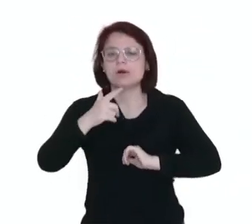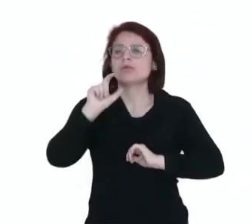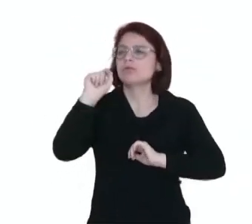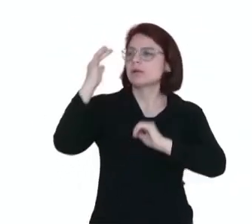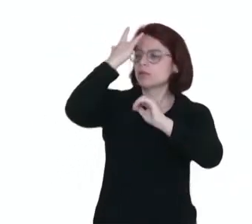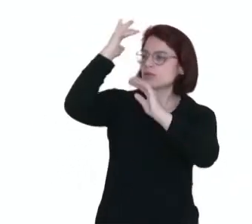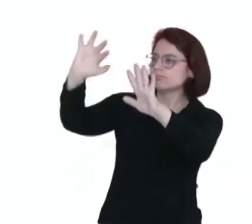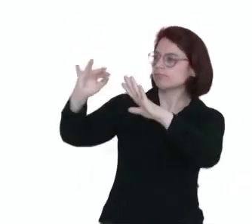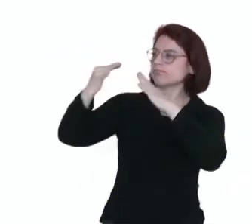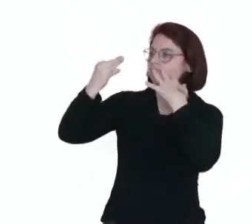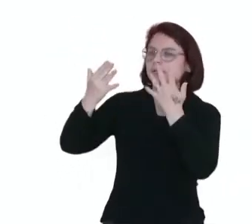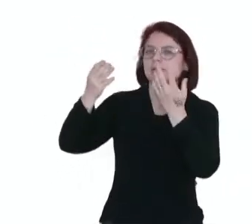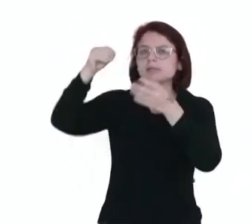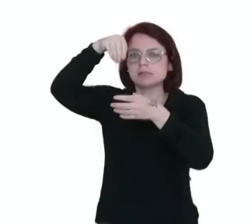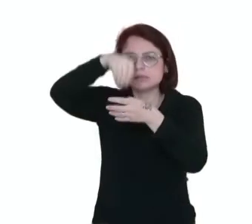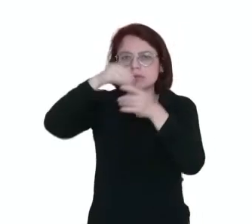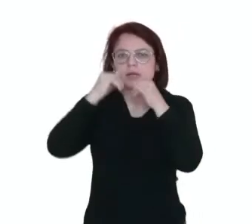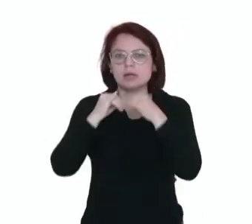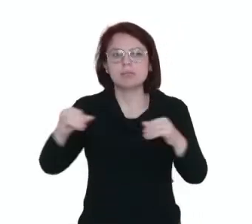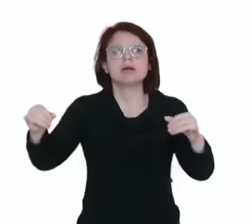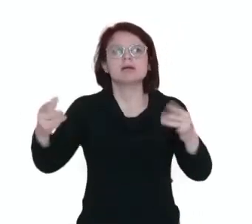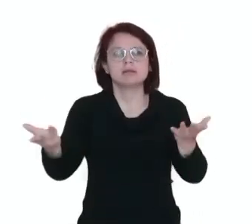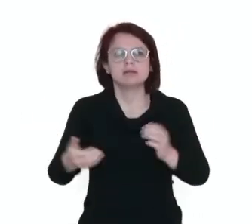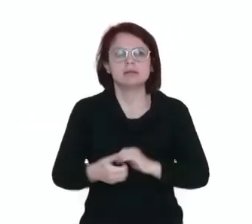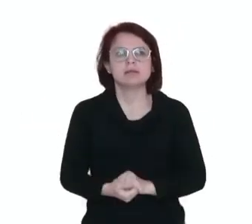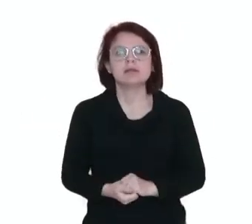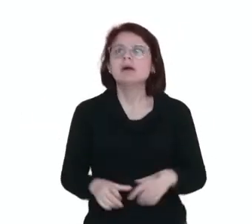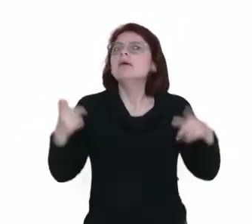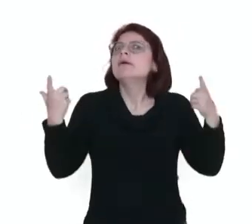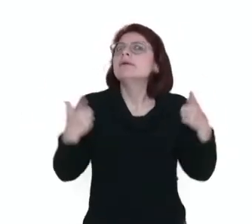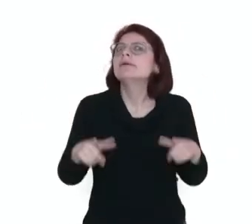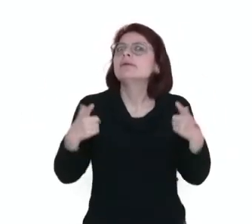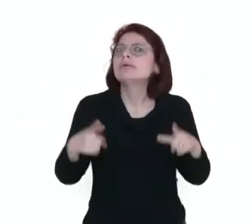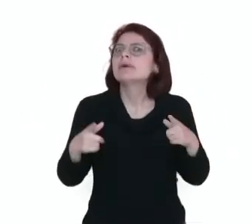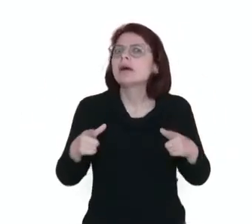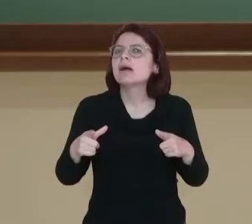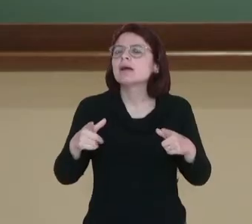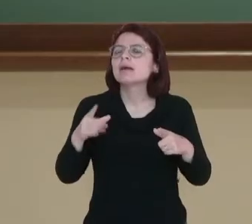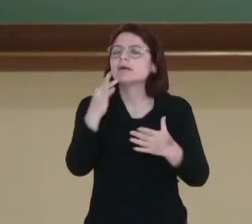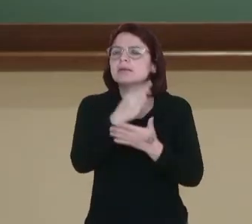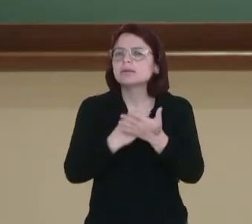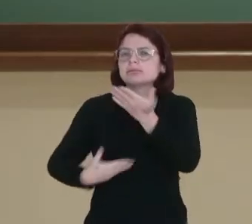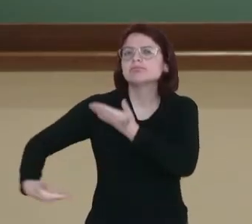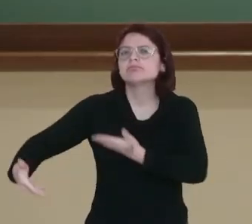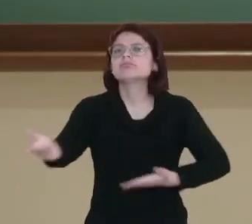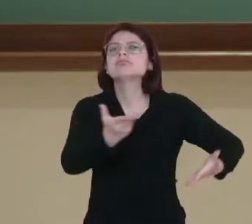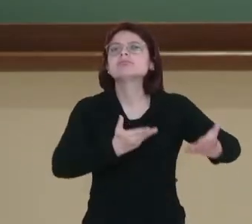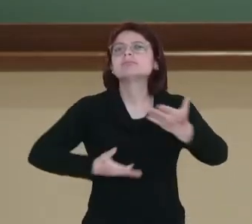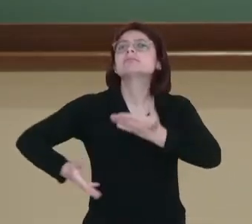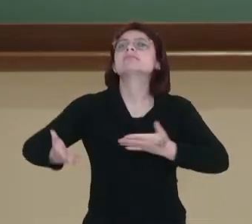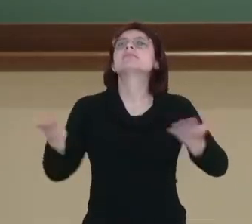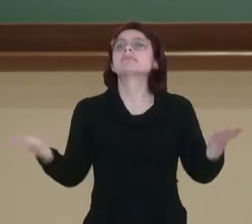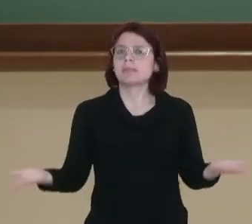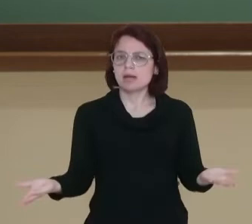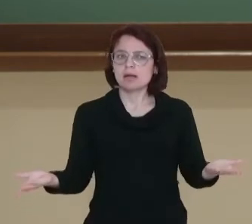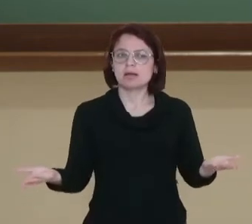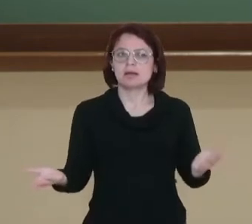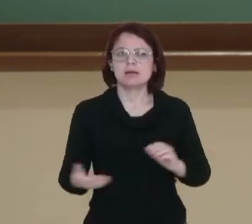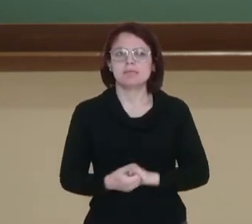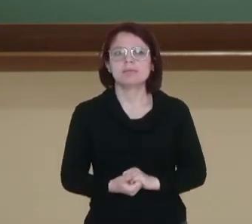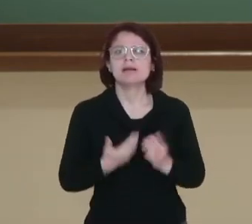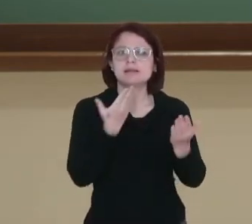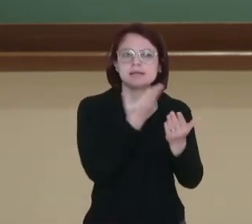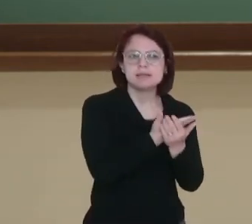pessoas dentro da campanha? E onde o texto vai circular, né? Então você vai espalhar esse cartaz de campanha pela